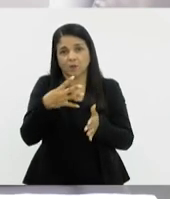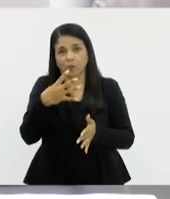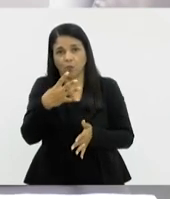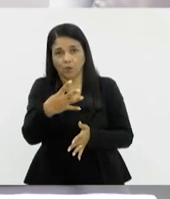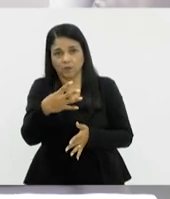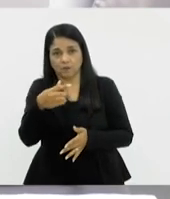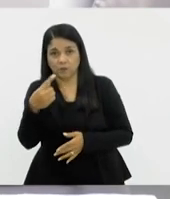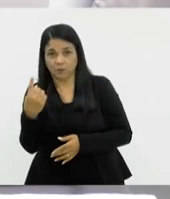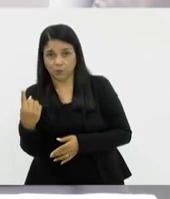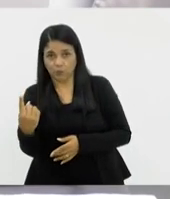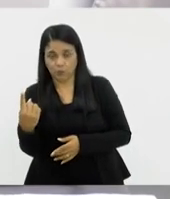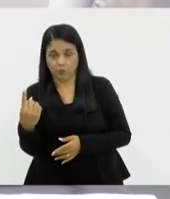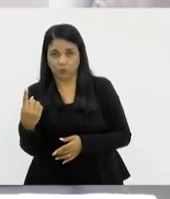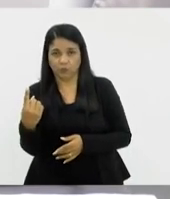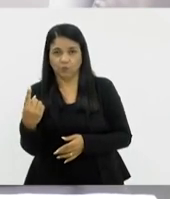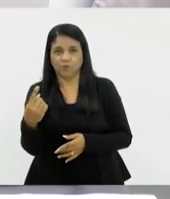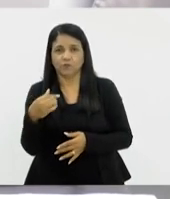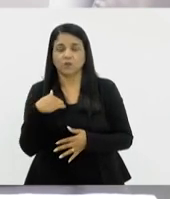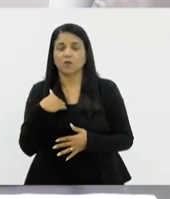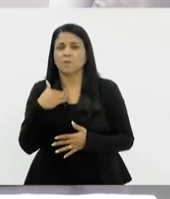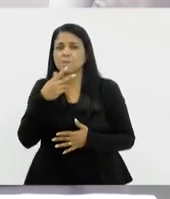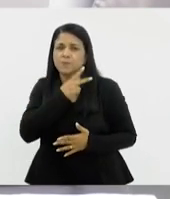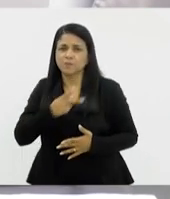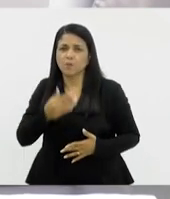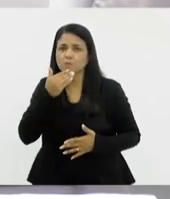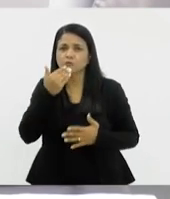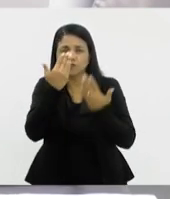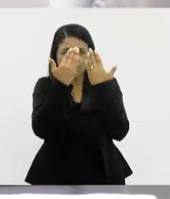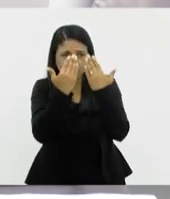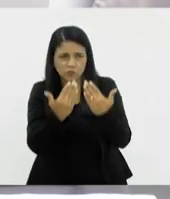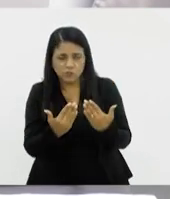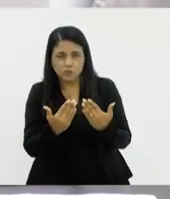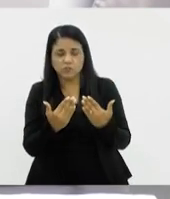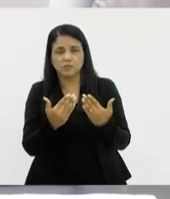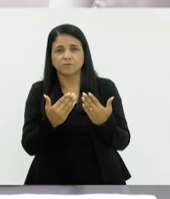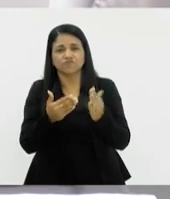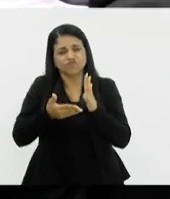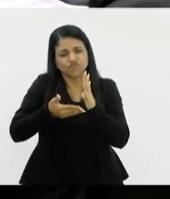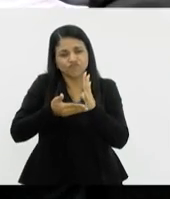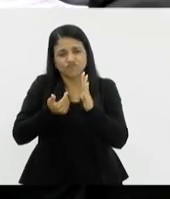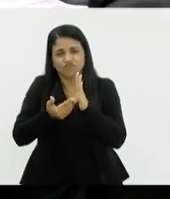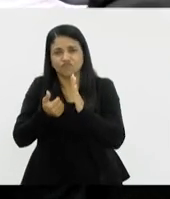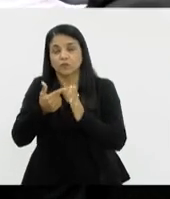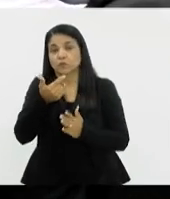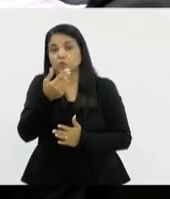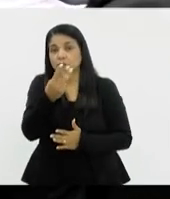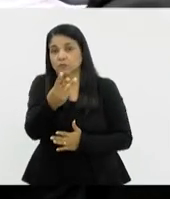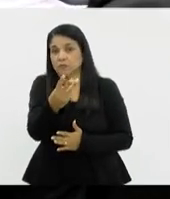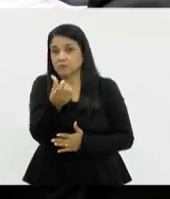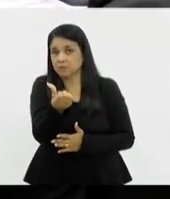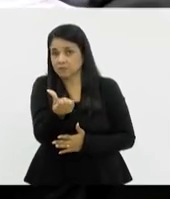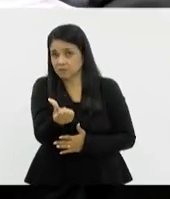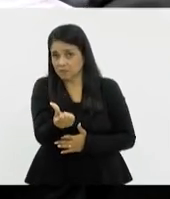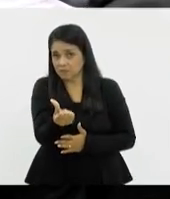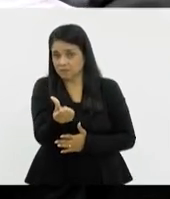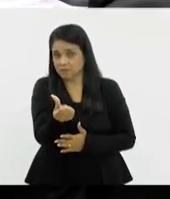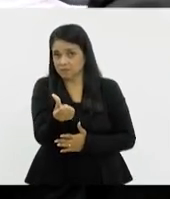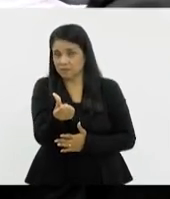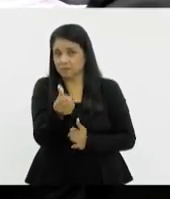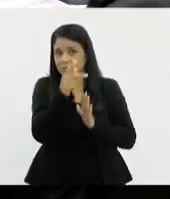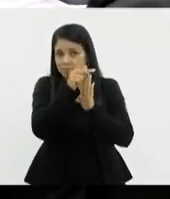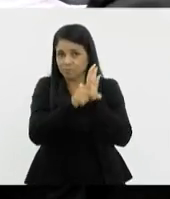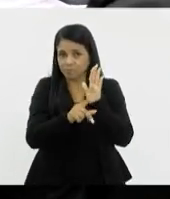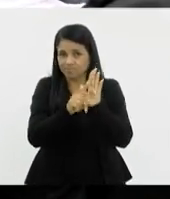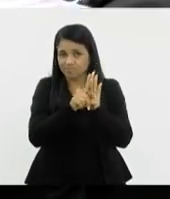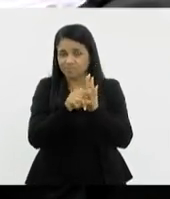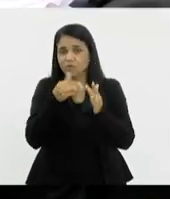41. Presidente, vou pedir vista ou retirada do 36, me foi pedido pelo deputado